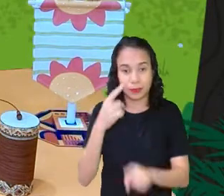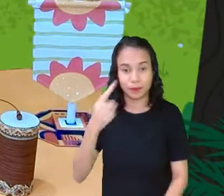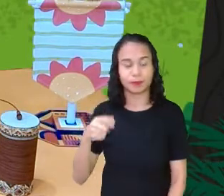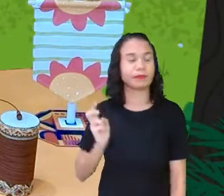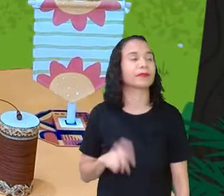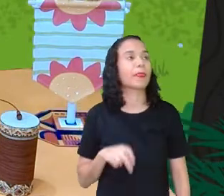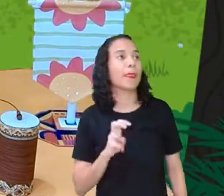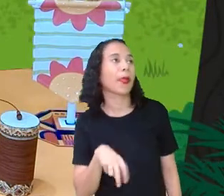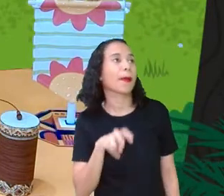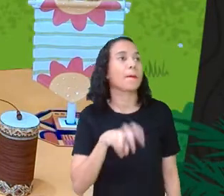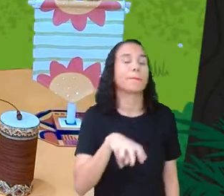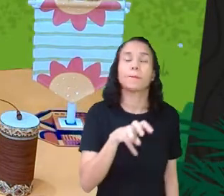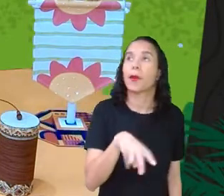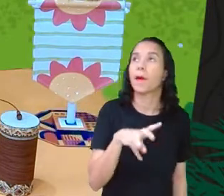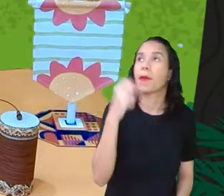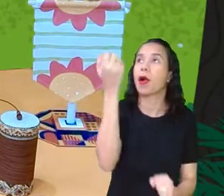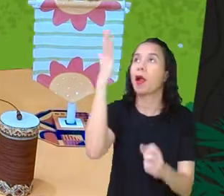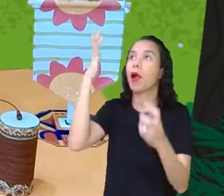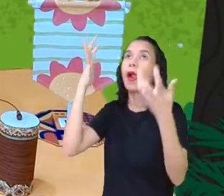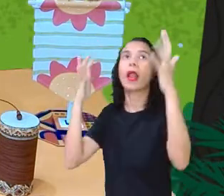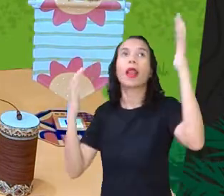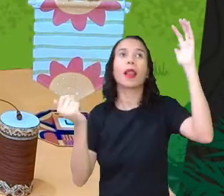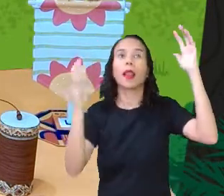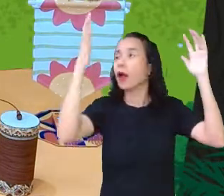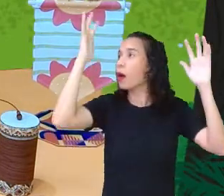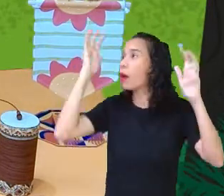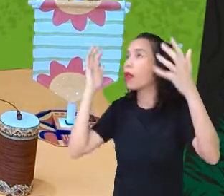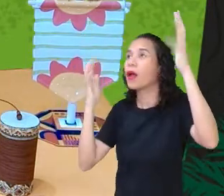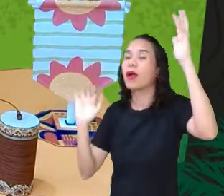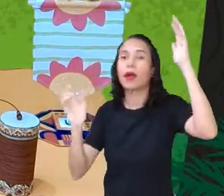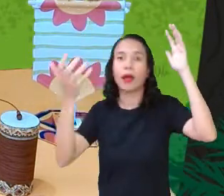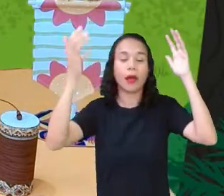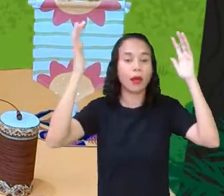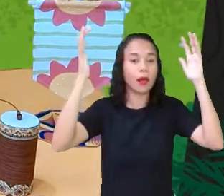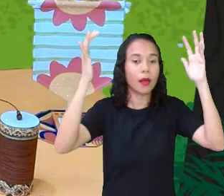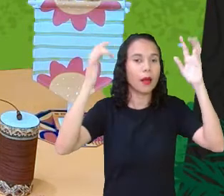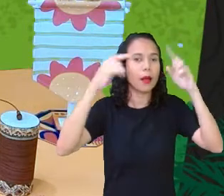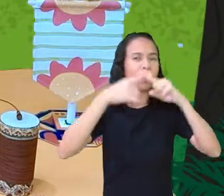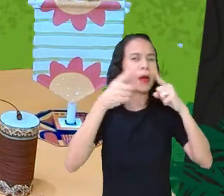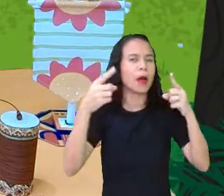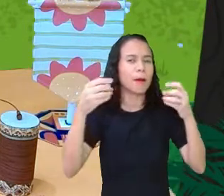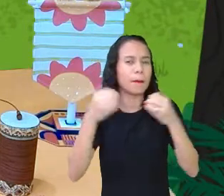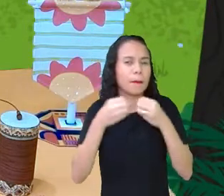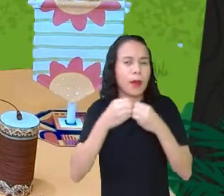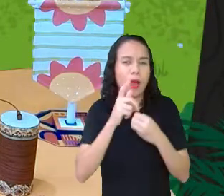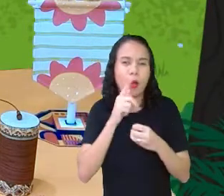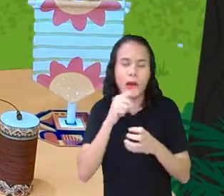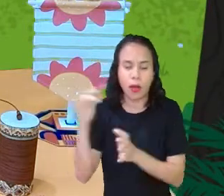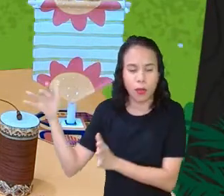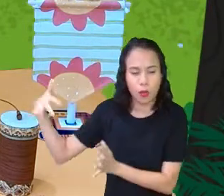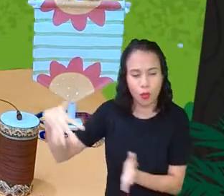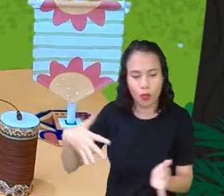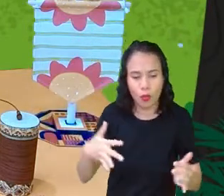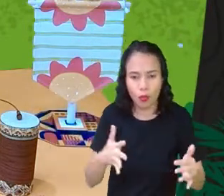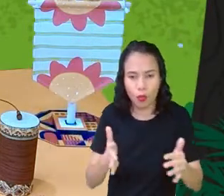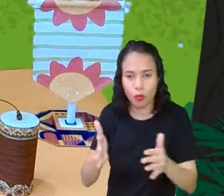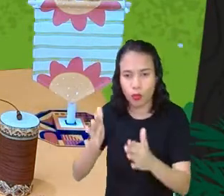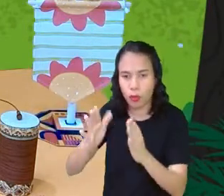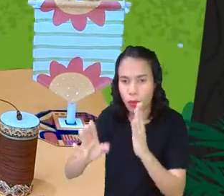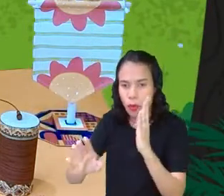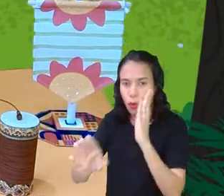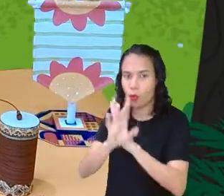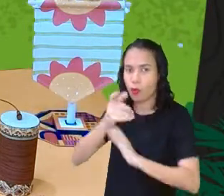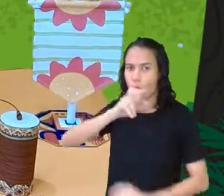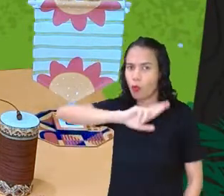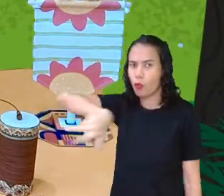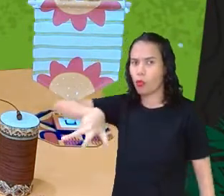Foi seguindo o caminho. Quando ele vai chegando, já perto do rio, encontrou um